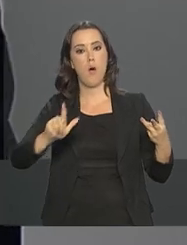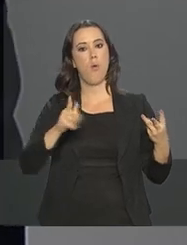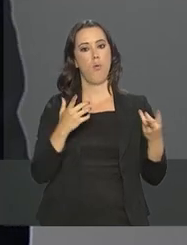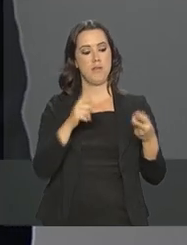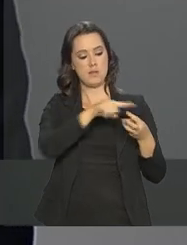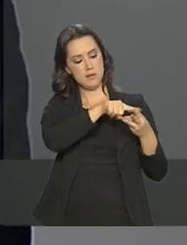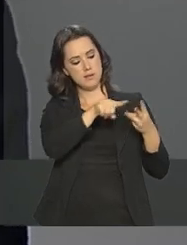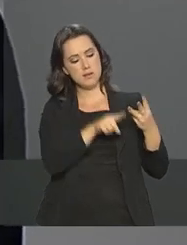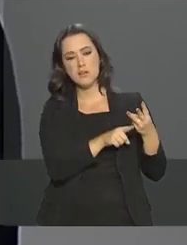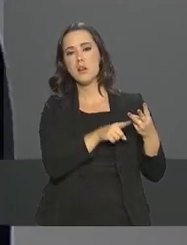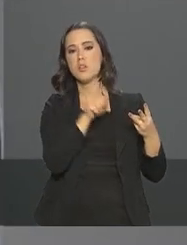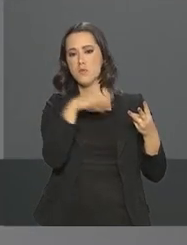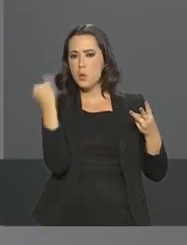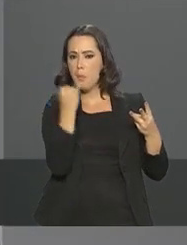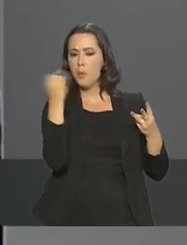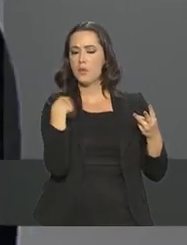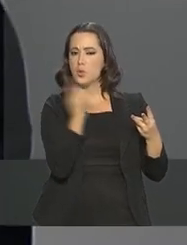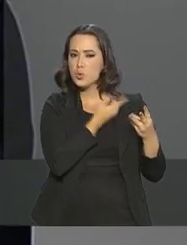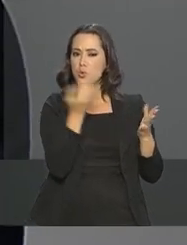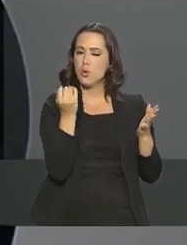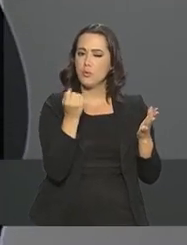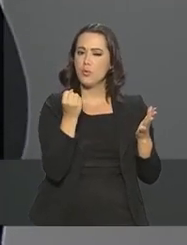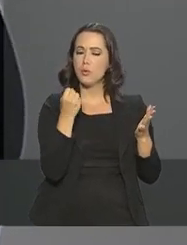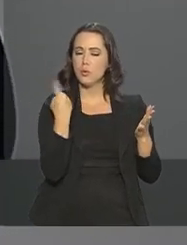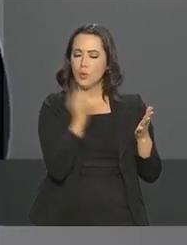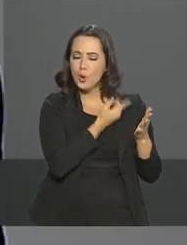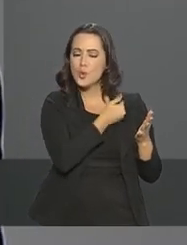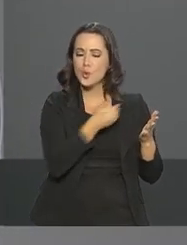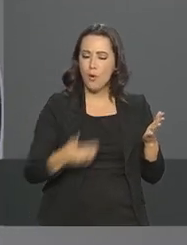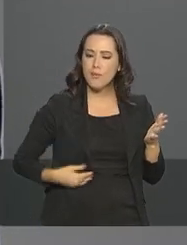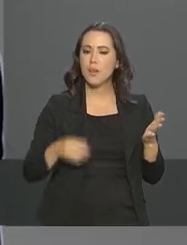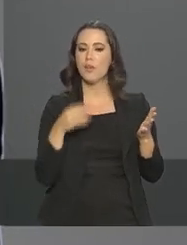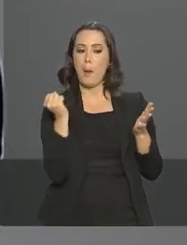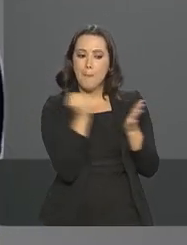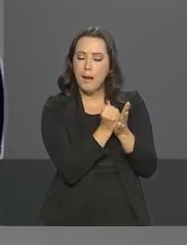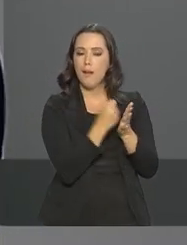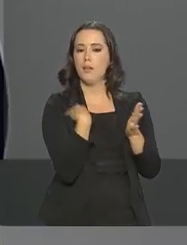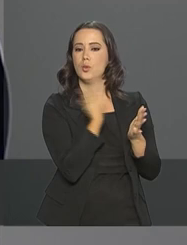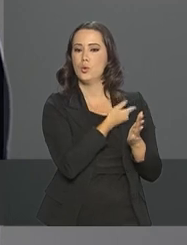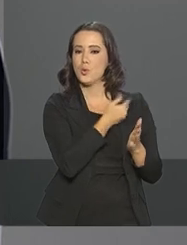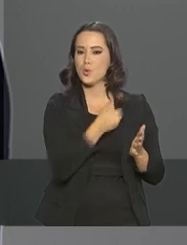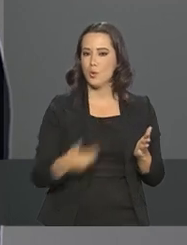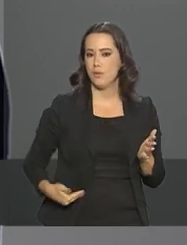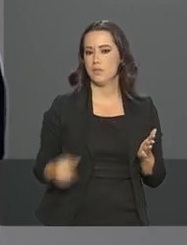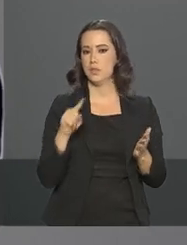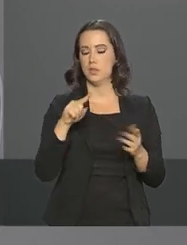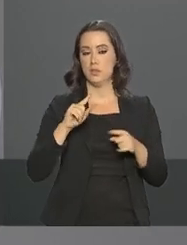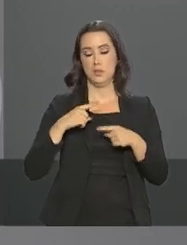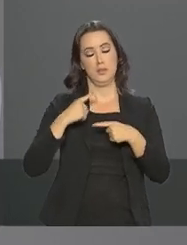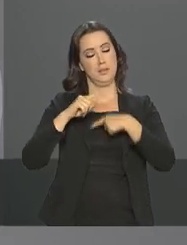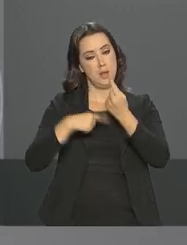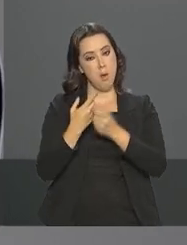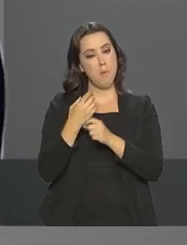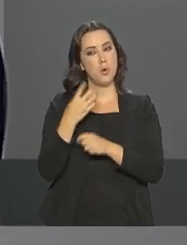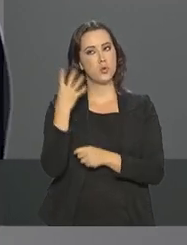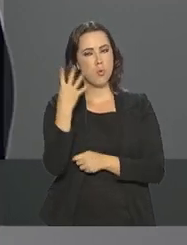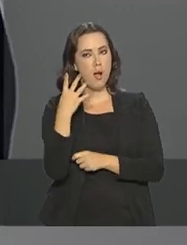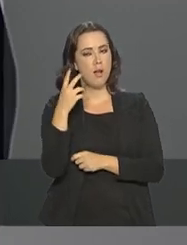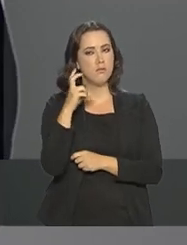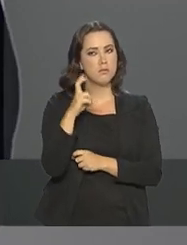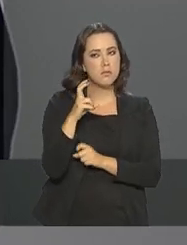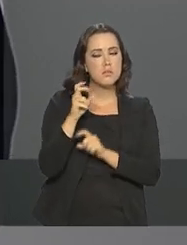porque ao mesmo tempo nós fizermos isso corremos com muita serenidade não é nós conseguimos depois de quatro cinco meses mais ou menos